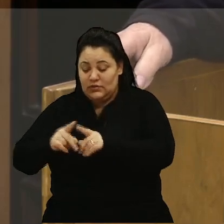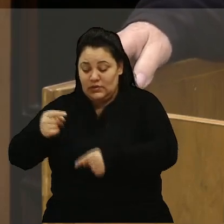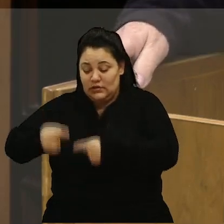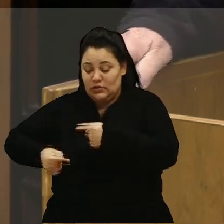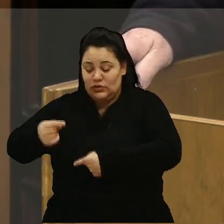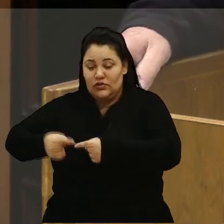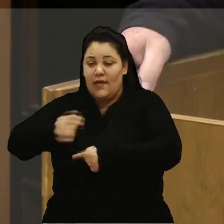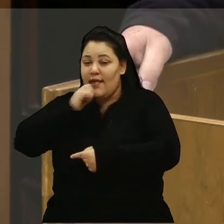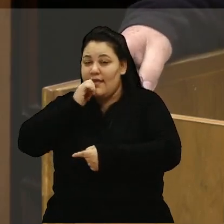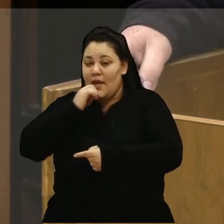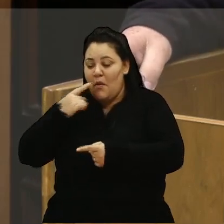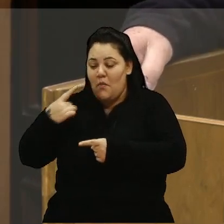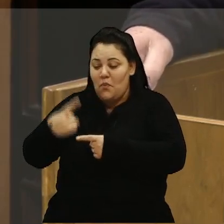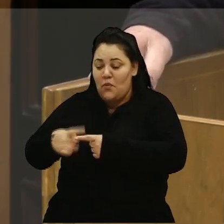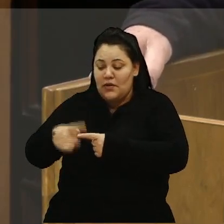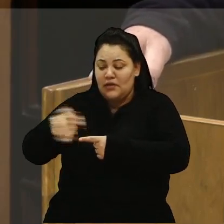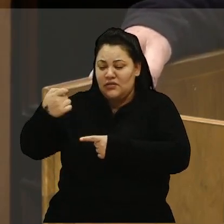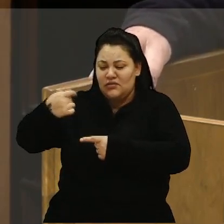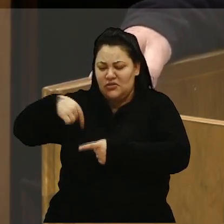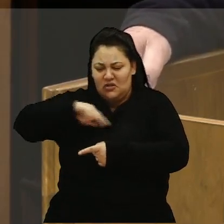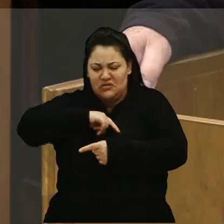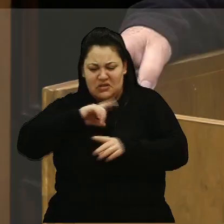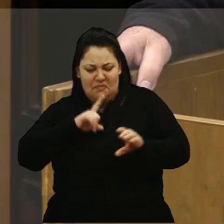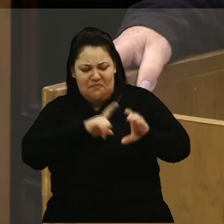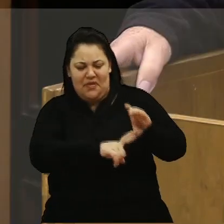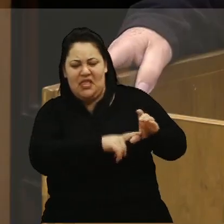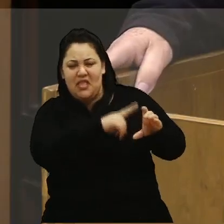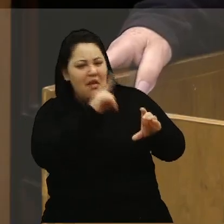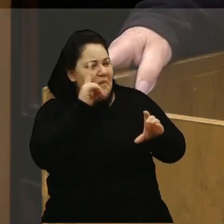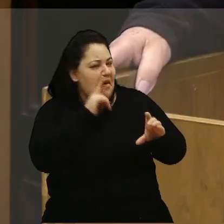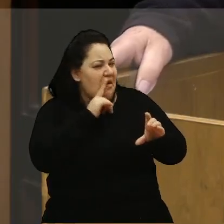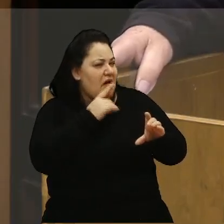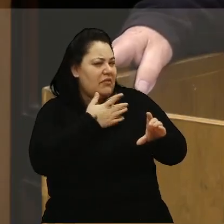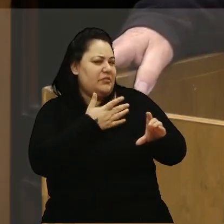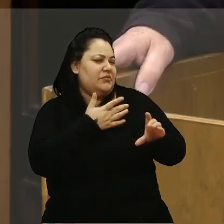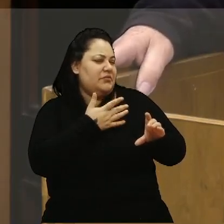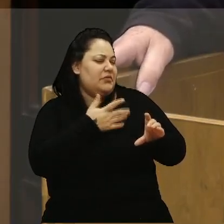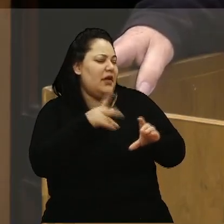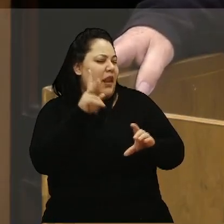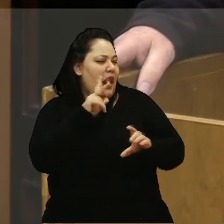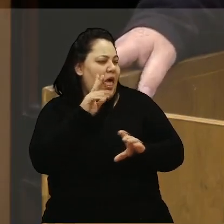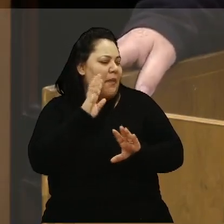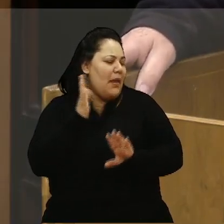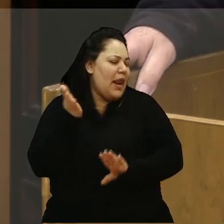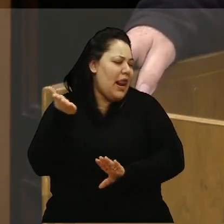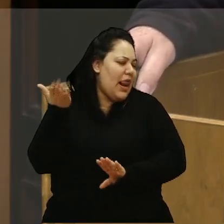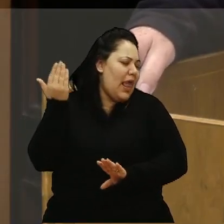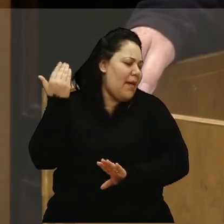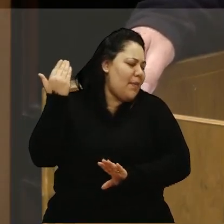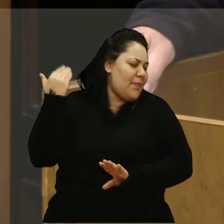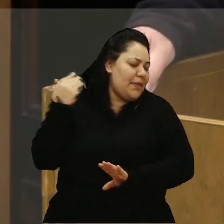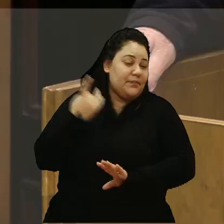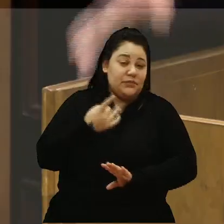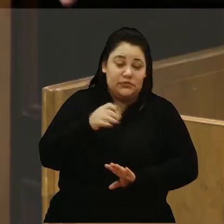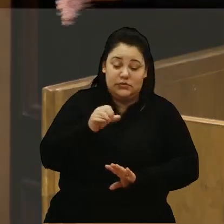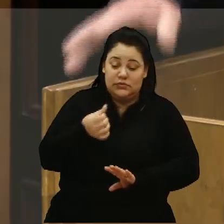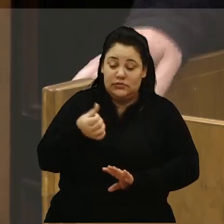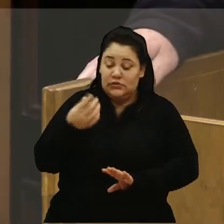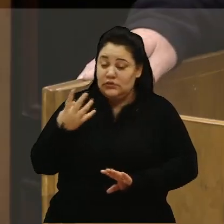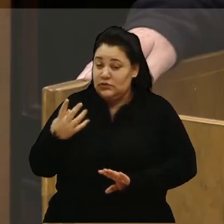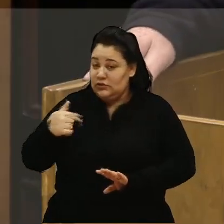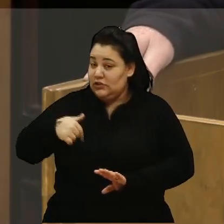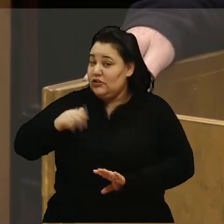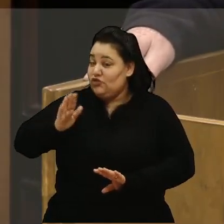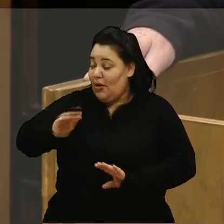ser vassalos dos norte-americanos? E eu me lembro, lá anterior a 64, e eu já era